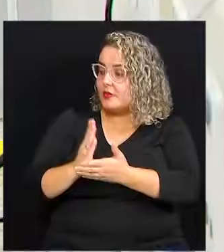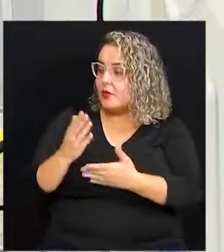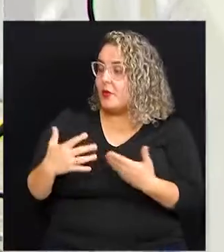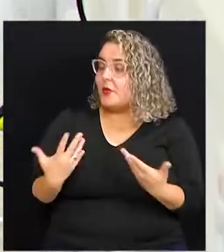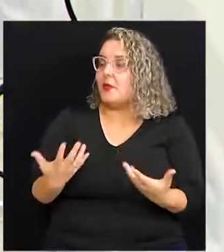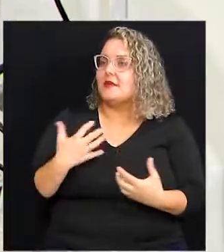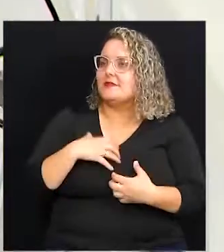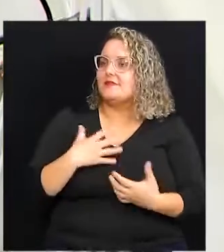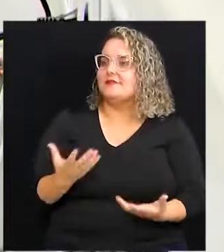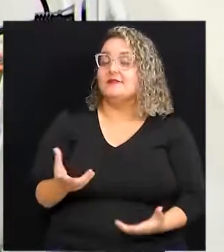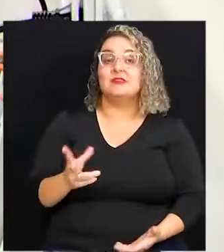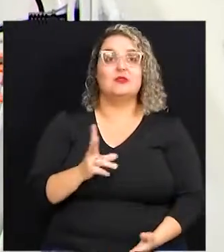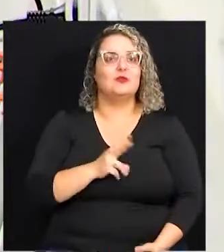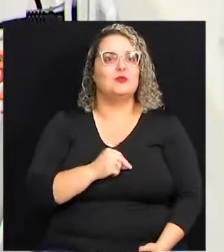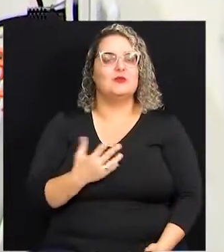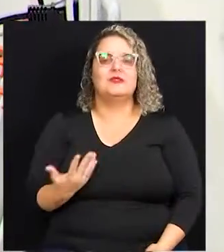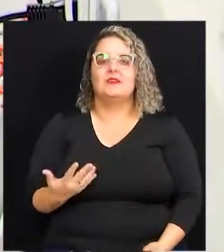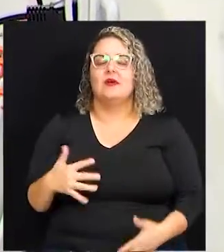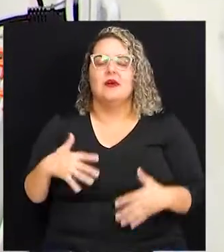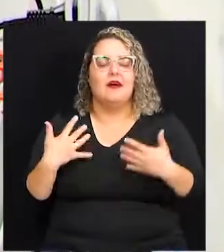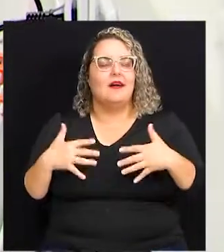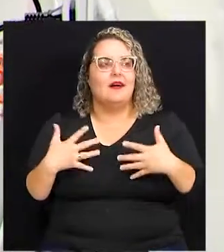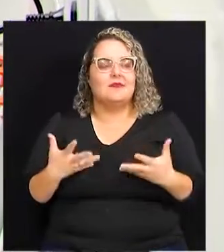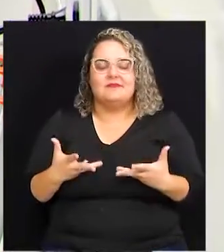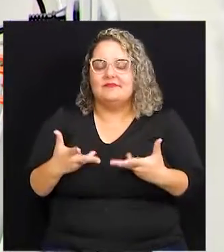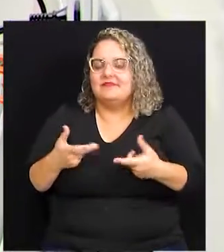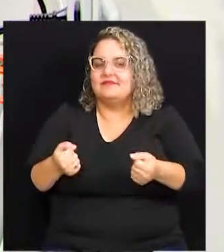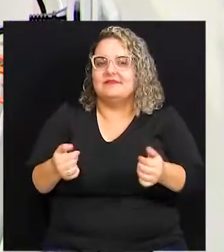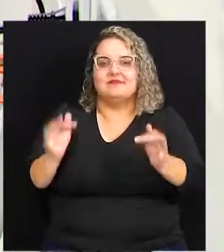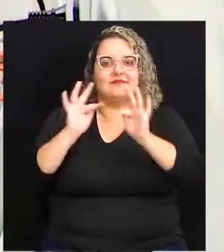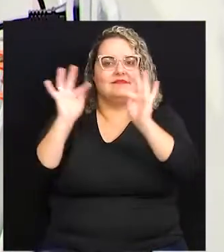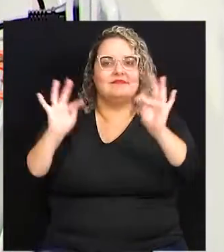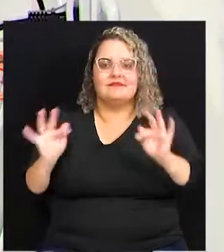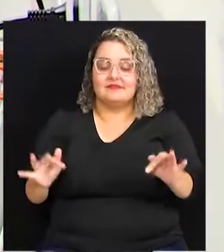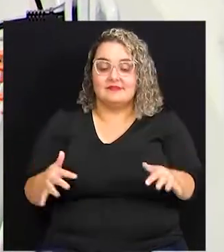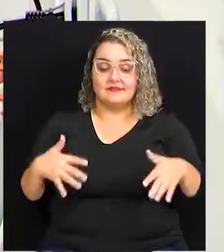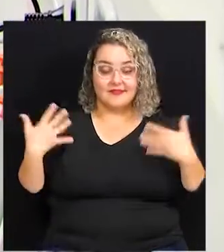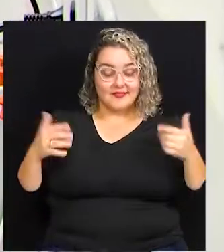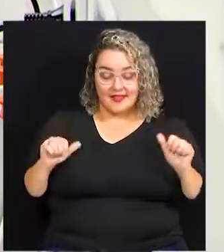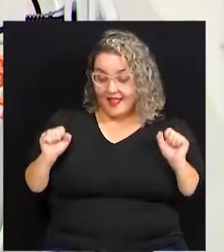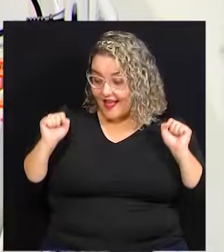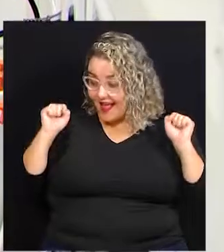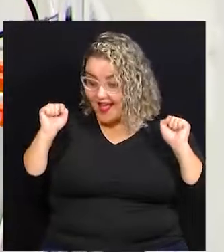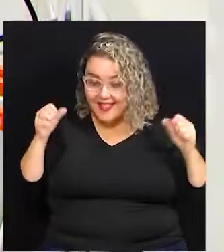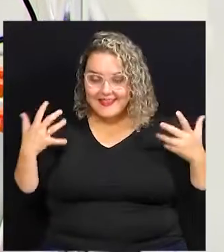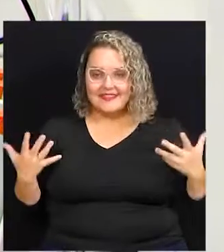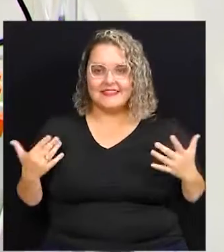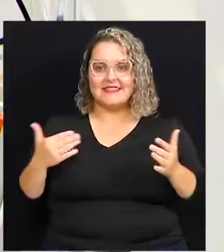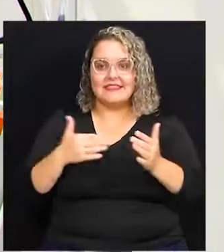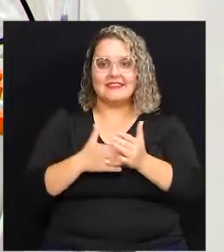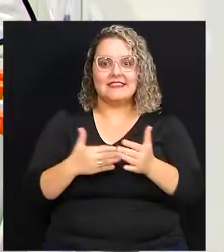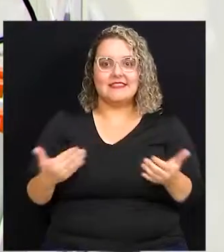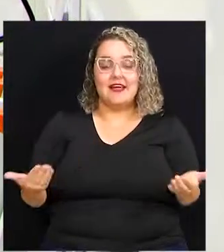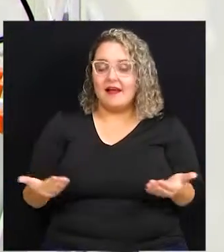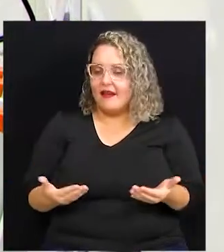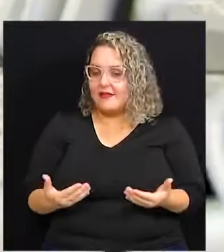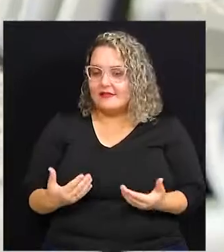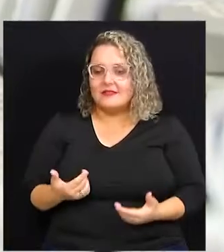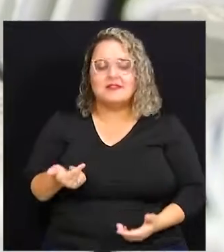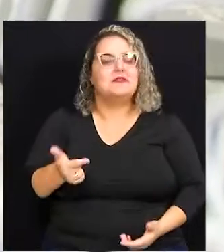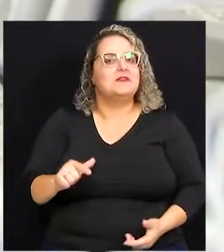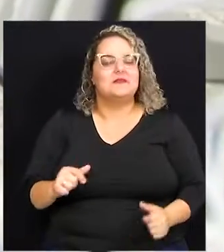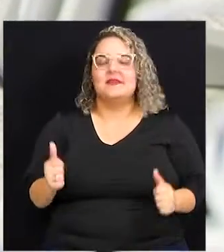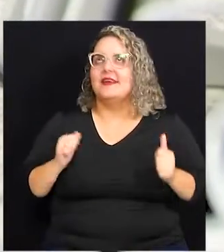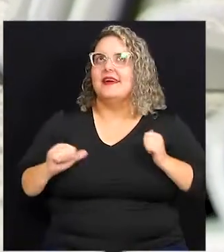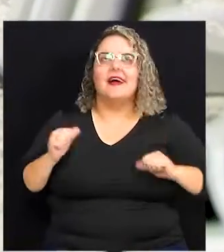foi aprovado, qual foi a sensação? Nossa, foi muito boa, eu fiquei extremamente feliz, fiquei extremamente animado e até agora essa sensação não passou,